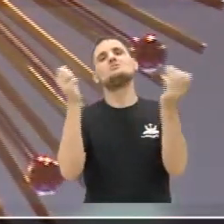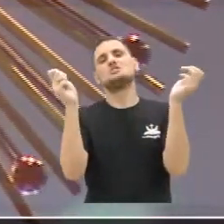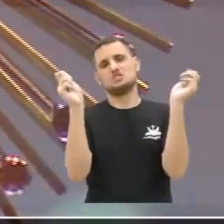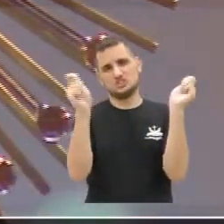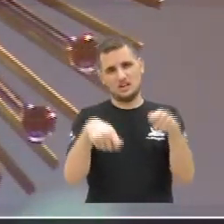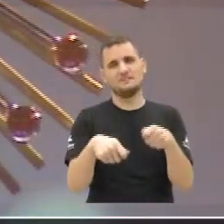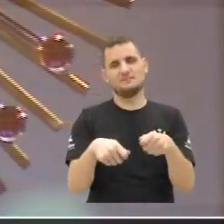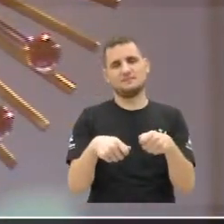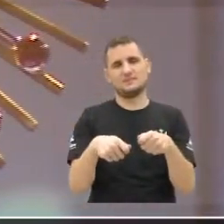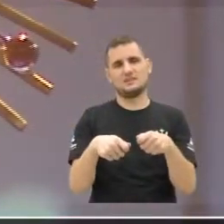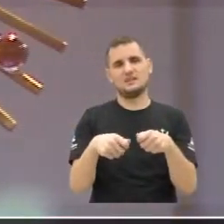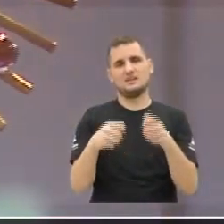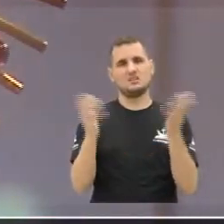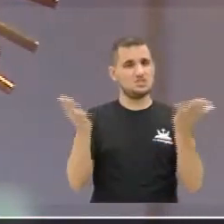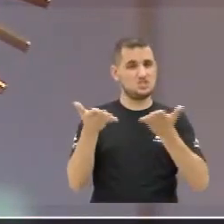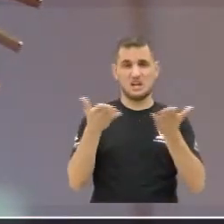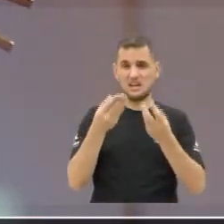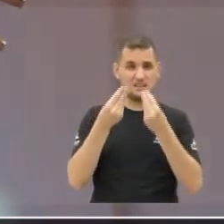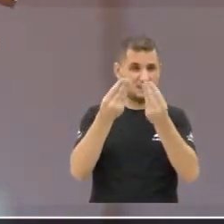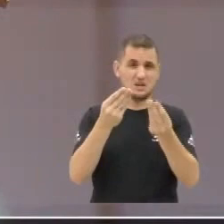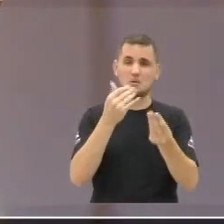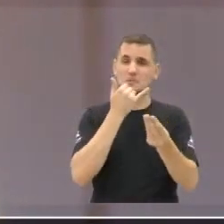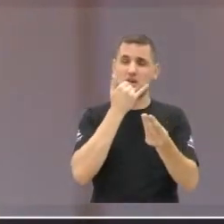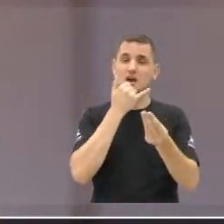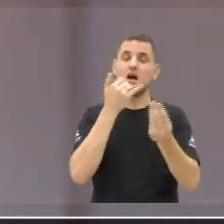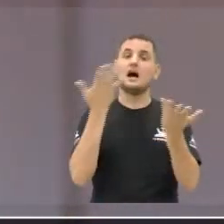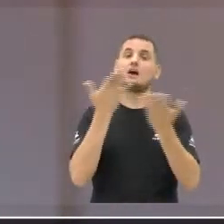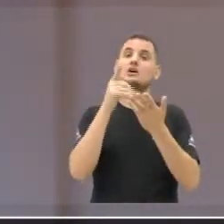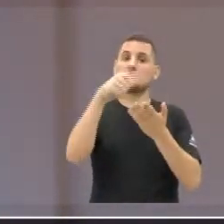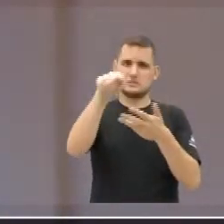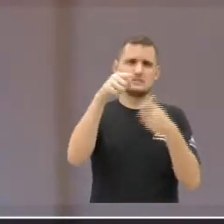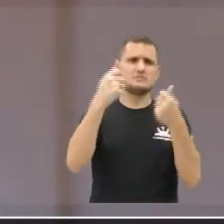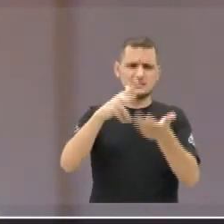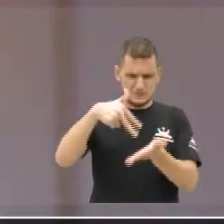levanta-te, toma essa tua maca,